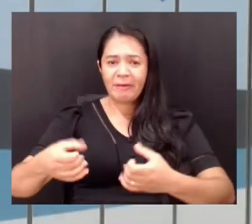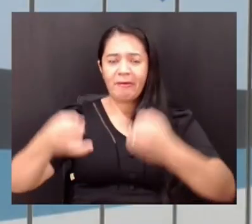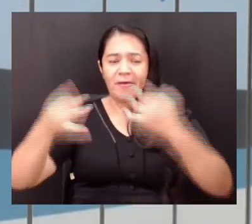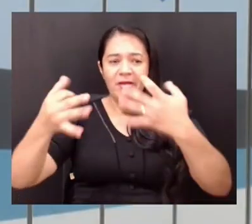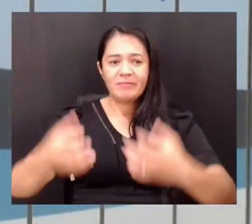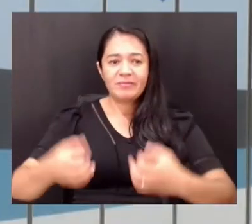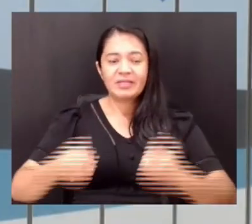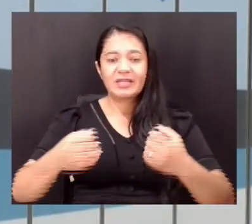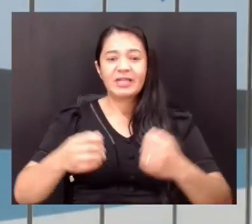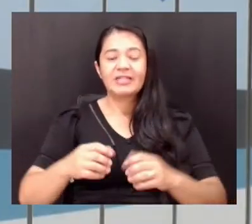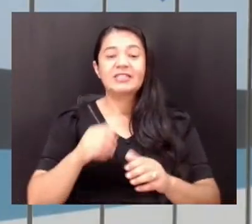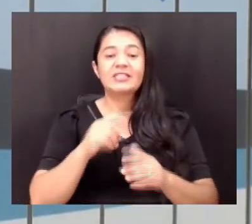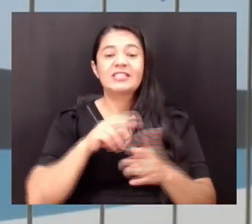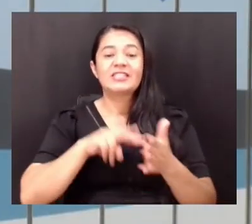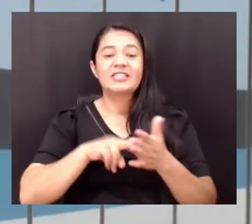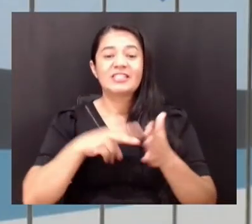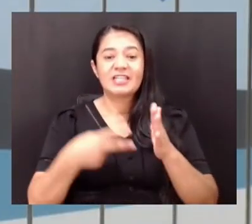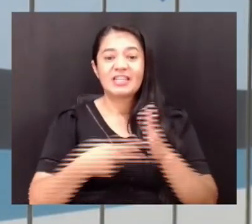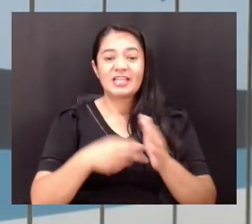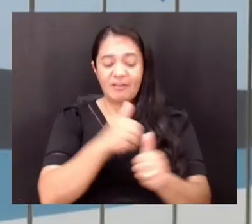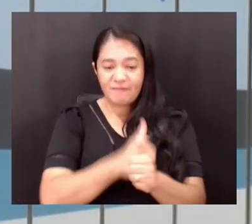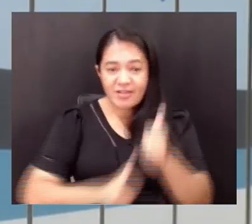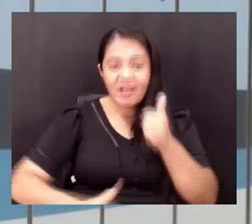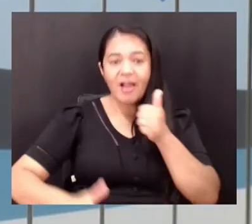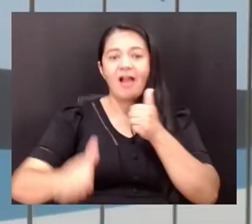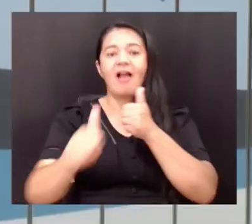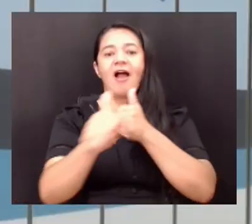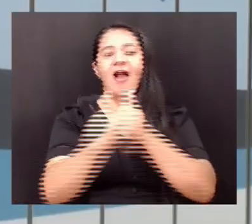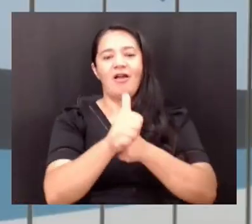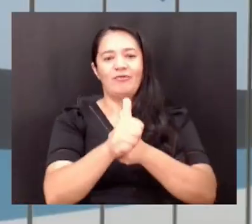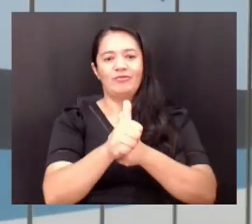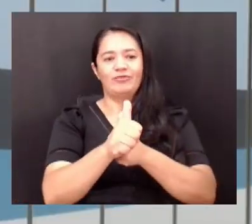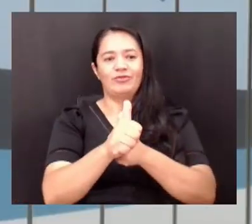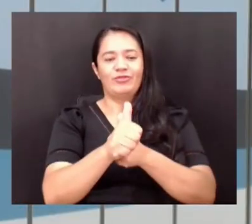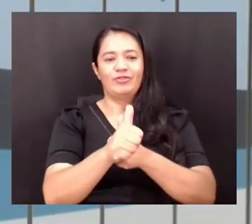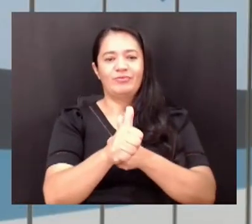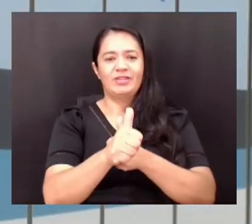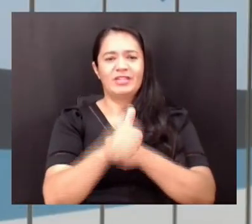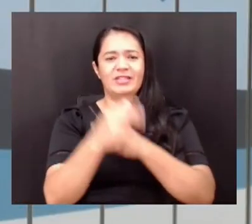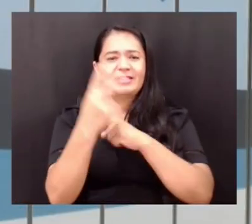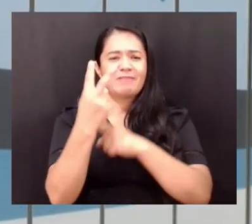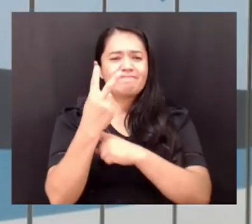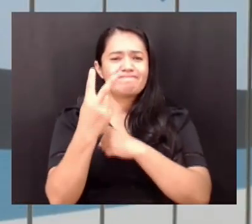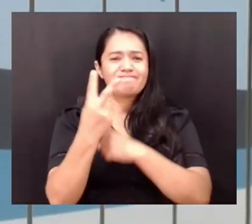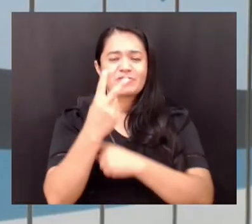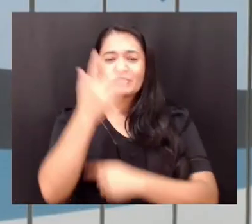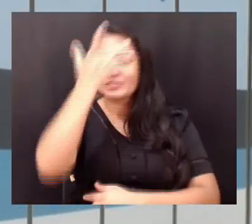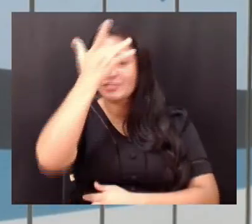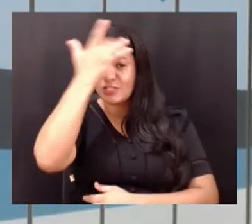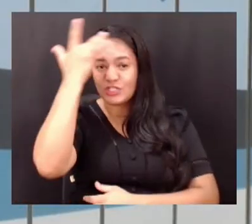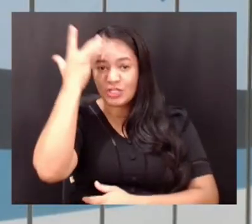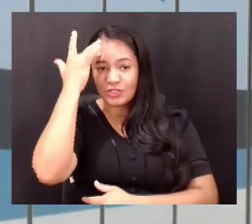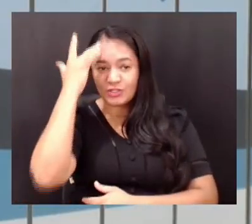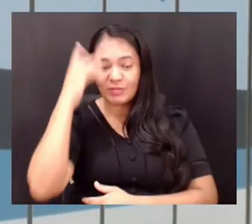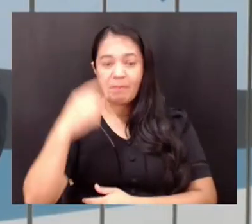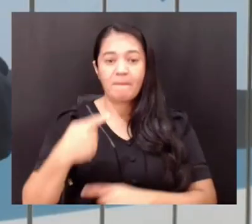autonomia, que é um fator protetivo para a nossa saúde mental. À medida que eu consigo falar, eu acho que isso aqui